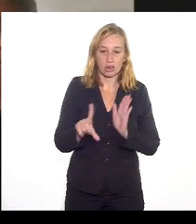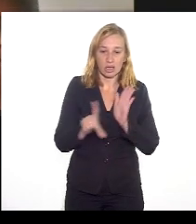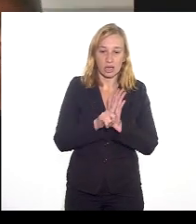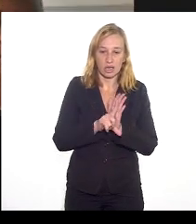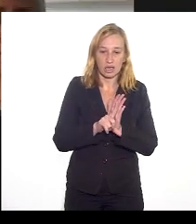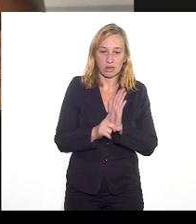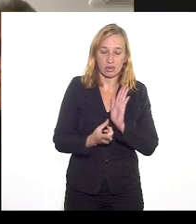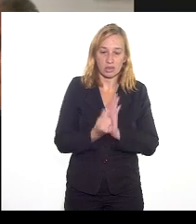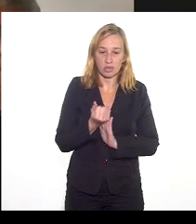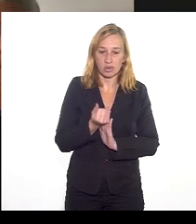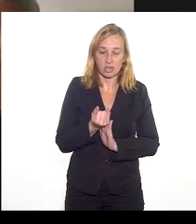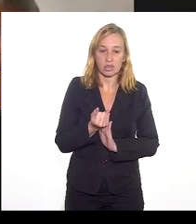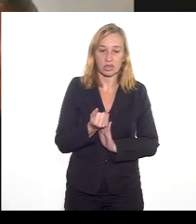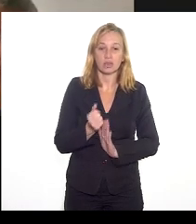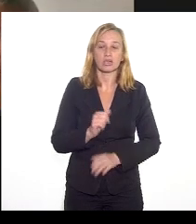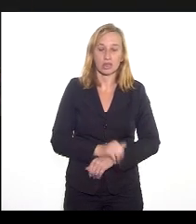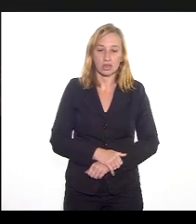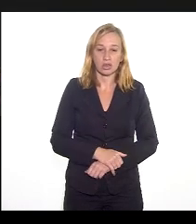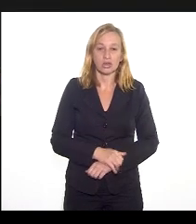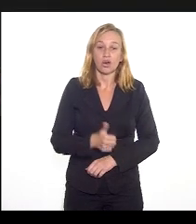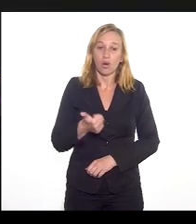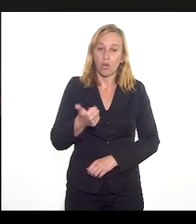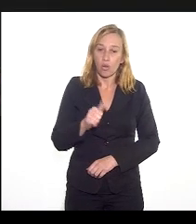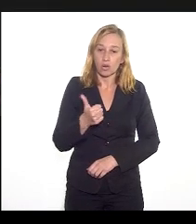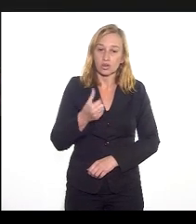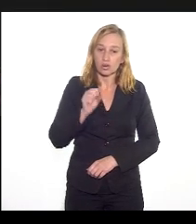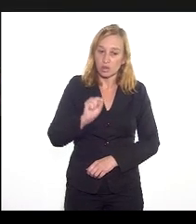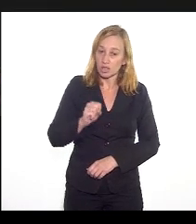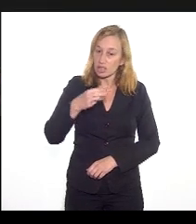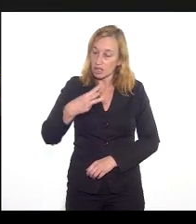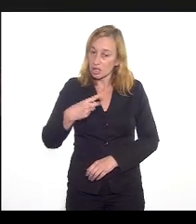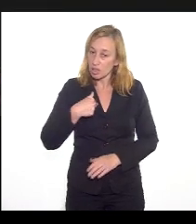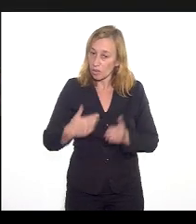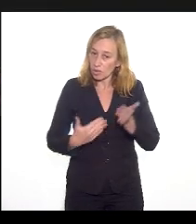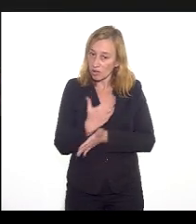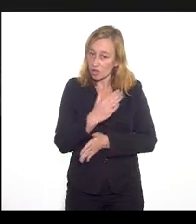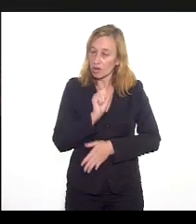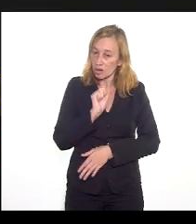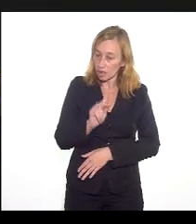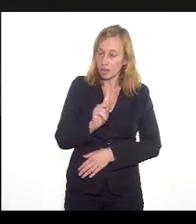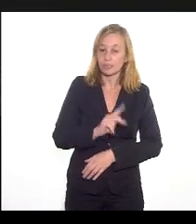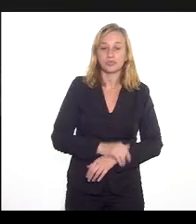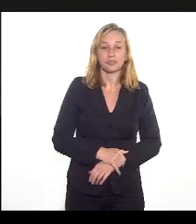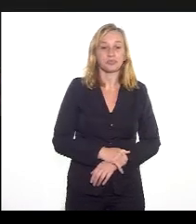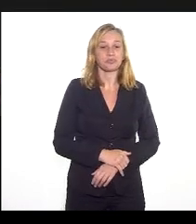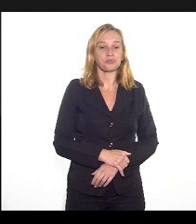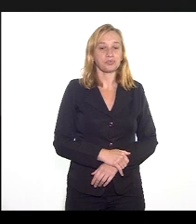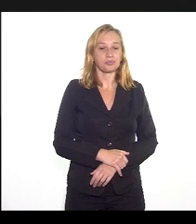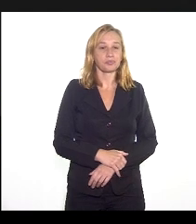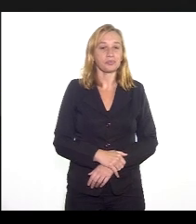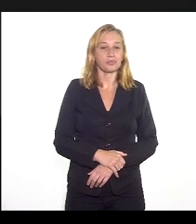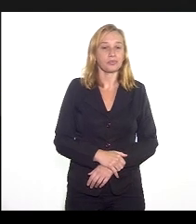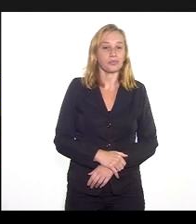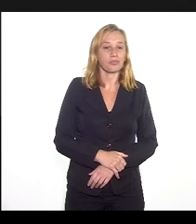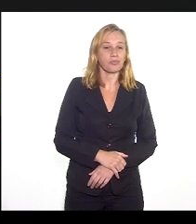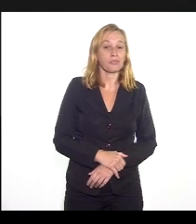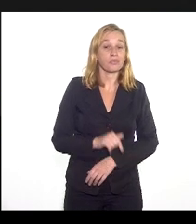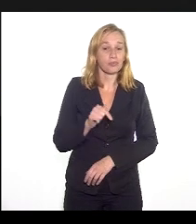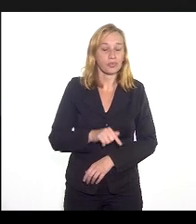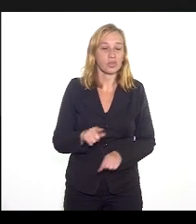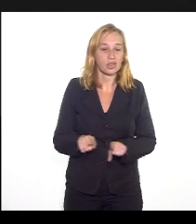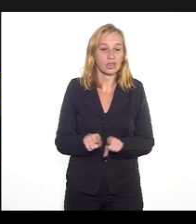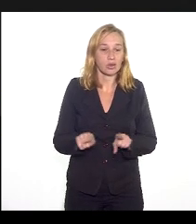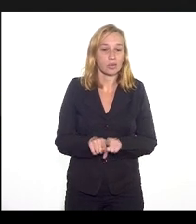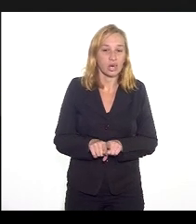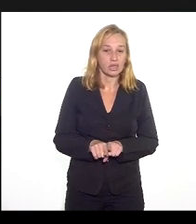direta. É 1183. É 1183 que eu aprovei. Está aprovado. Ok. Tá, então aqui também há dois